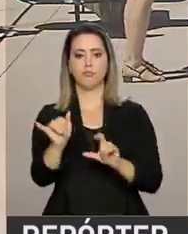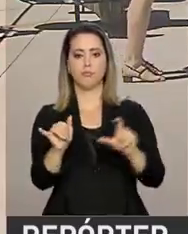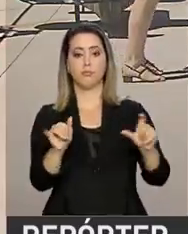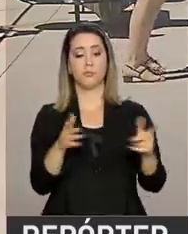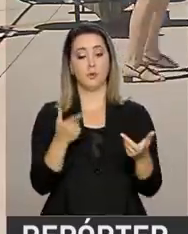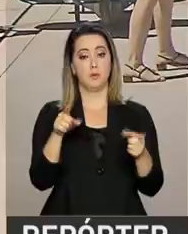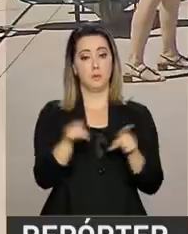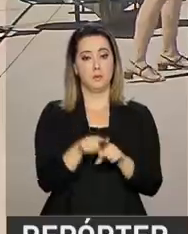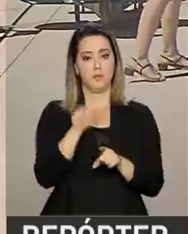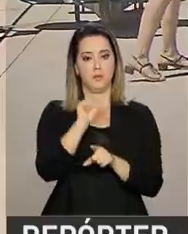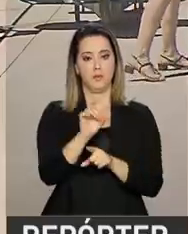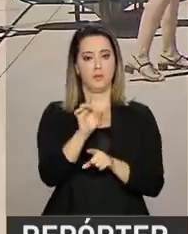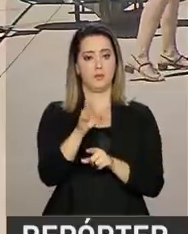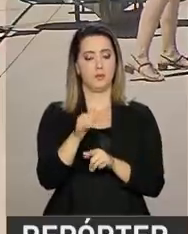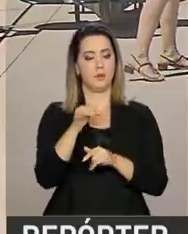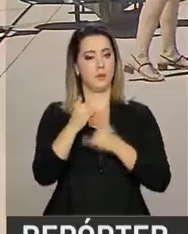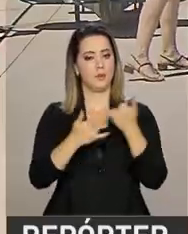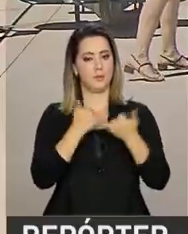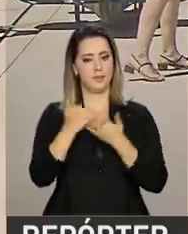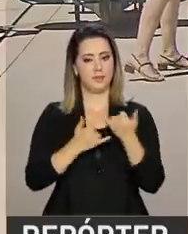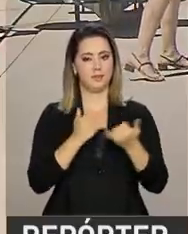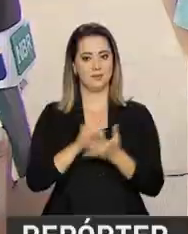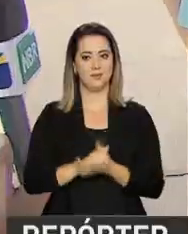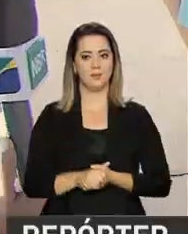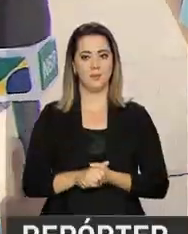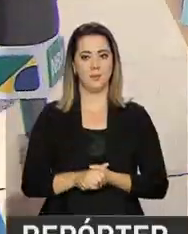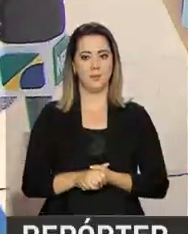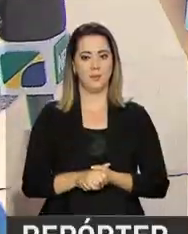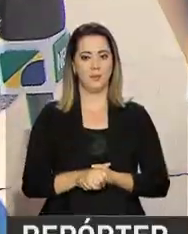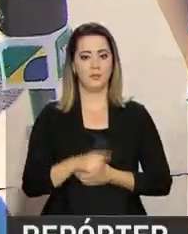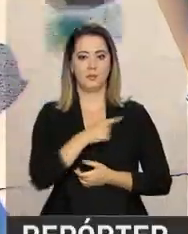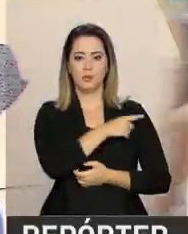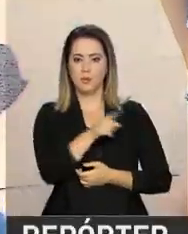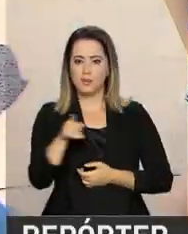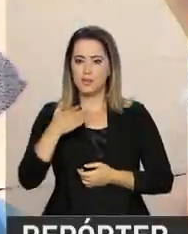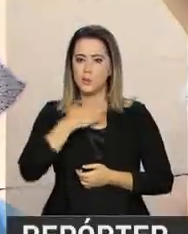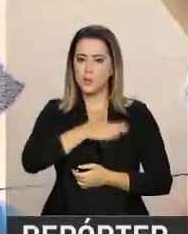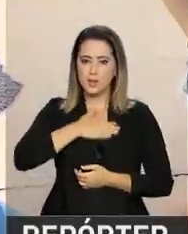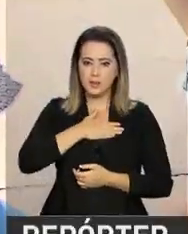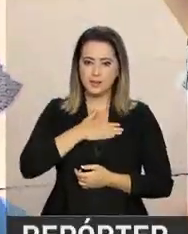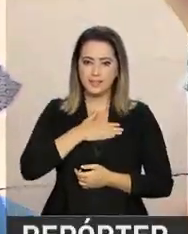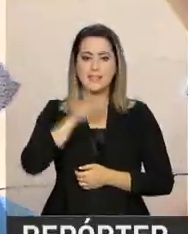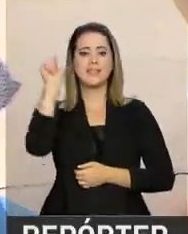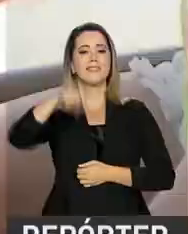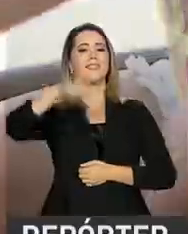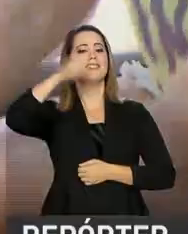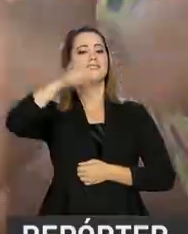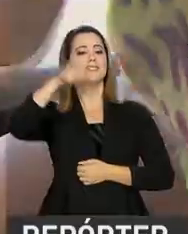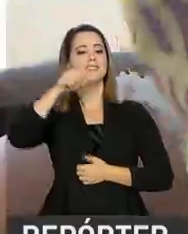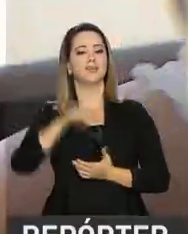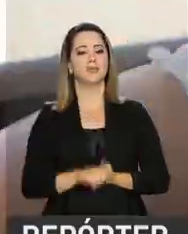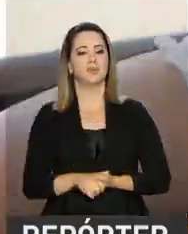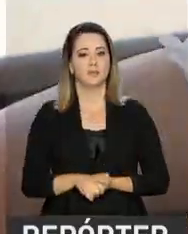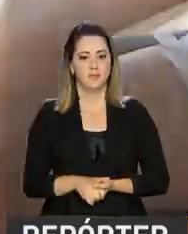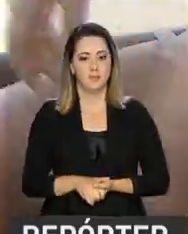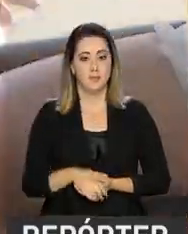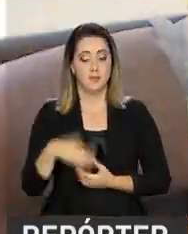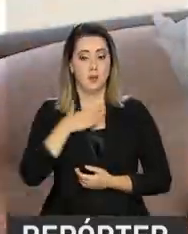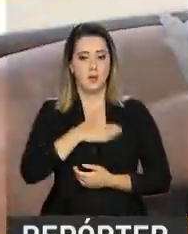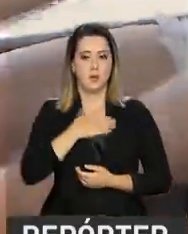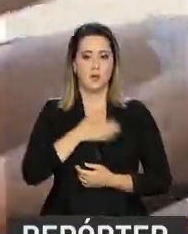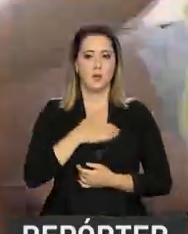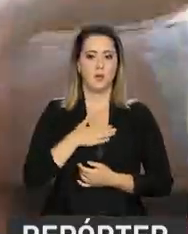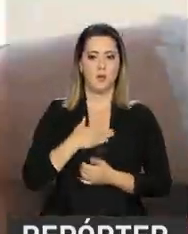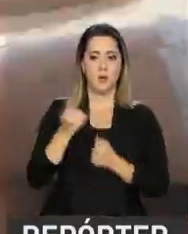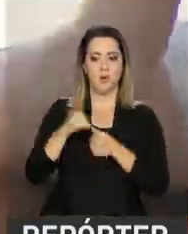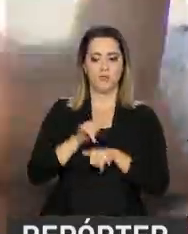Aérea Brasileira, só para eles se divertirem. Vocês estão gostando aqui do evento? Sim! Gostei de andar